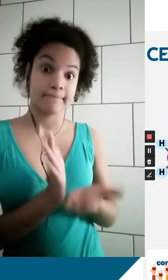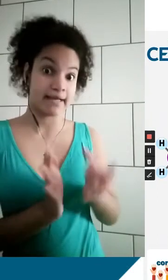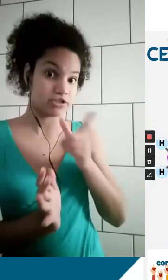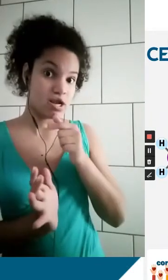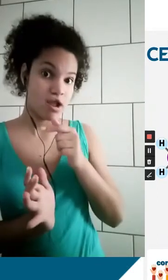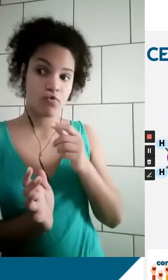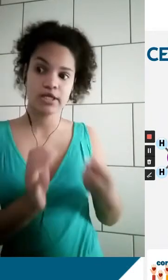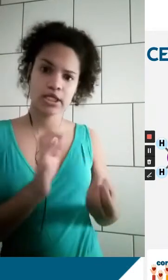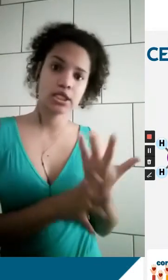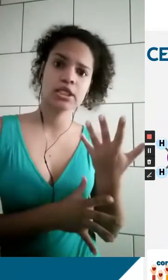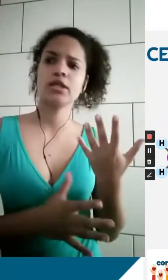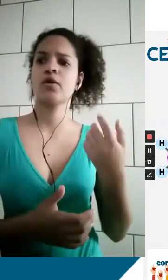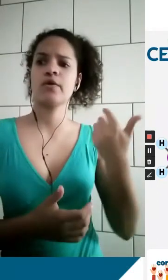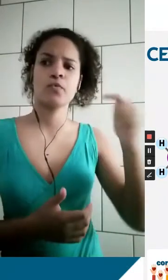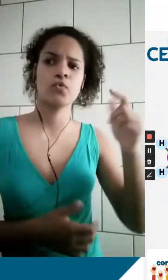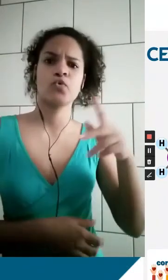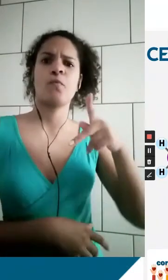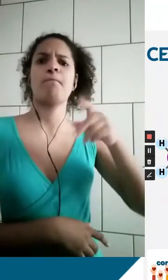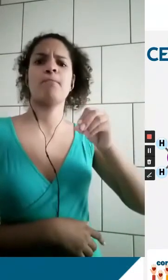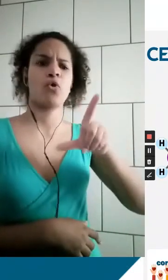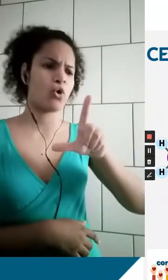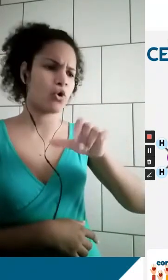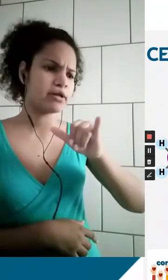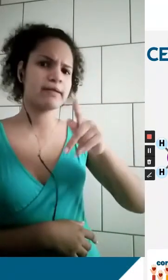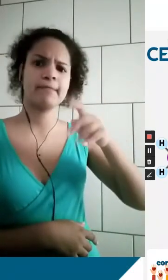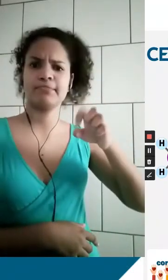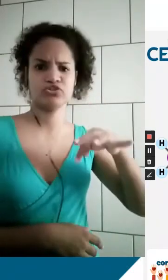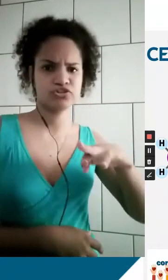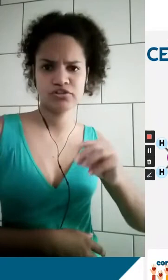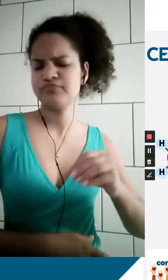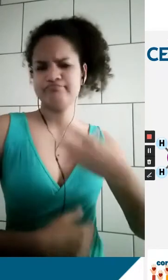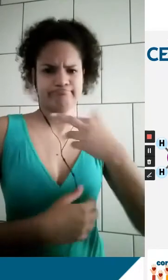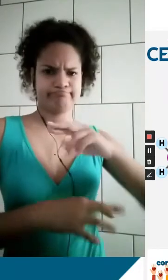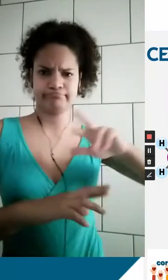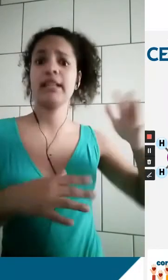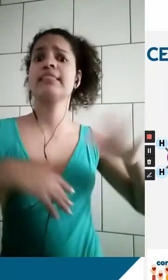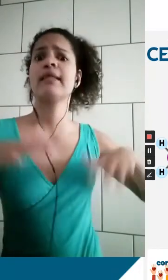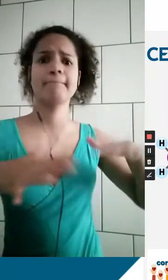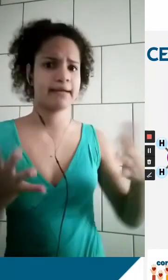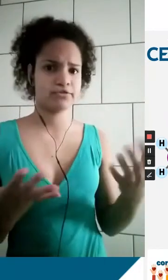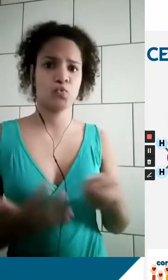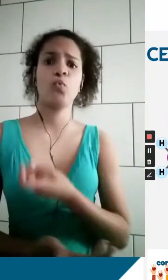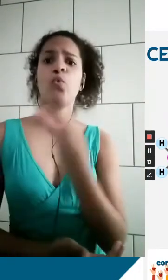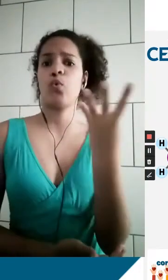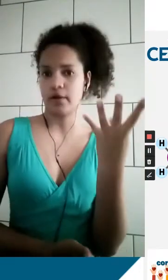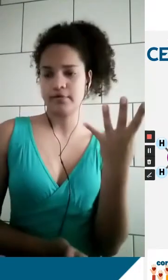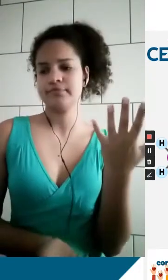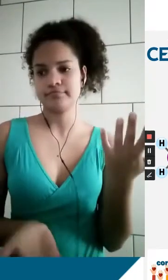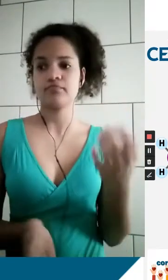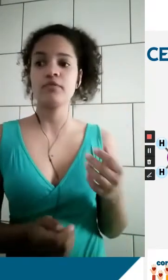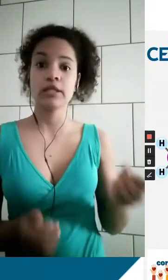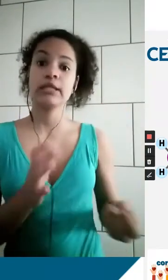tem um dipeptídeo, um tripeptídeo, um polipeptídeo, e dependendo do número de aminoácidos, formar